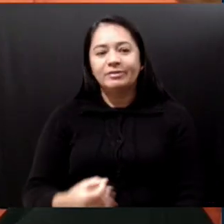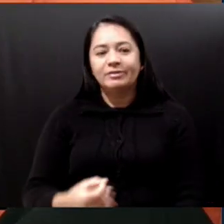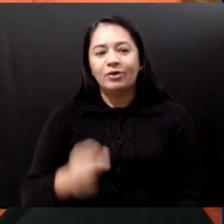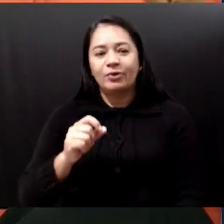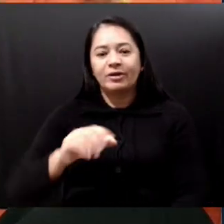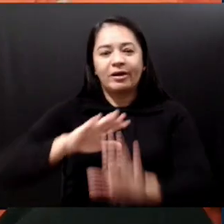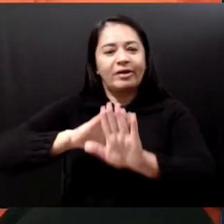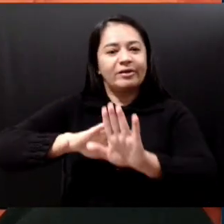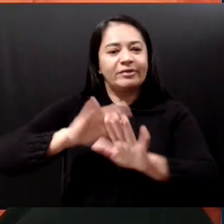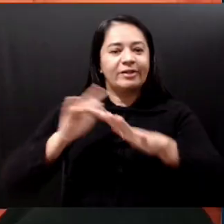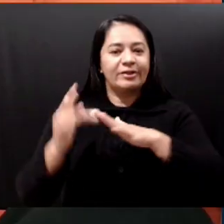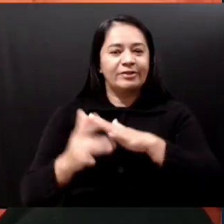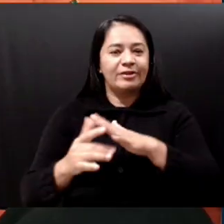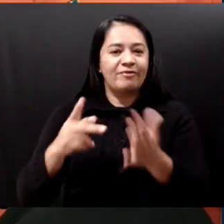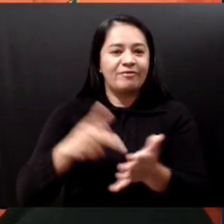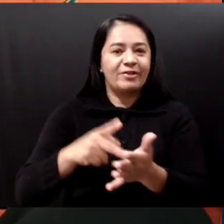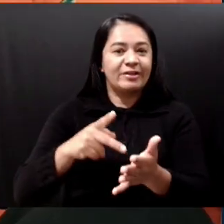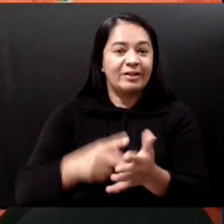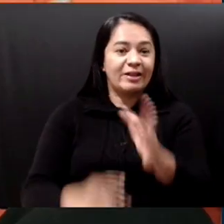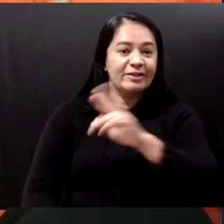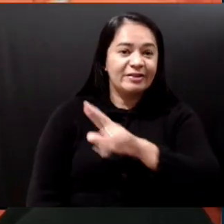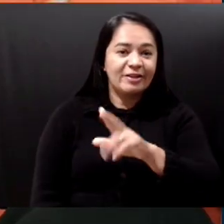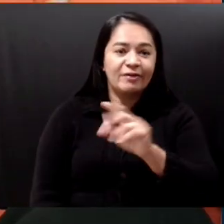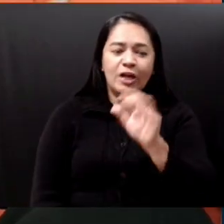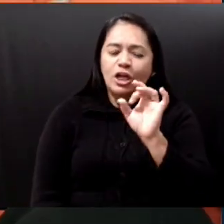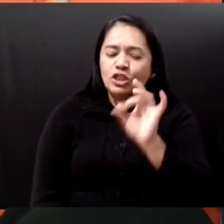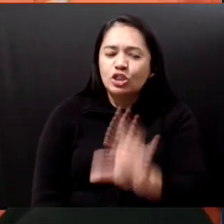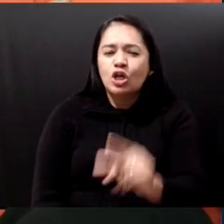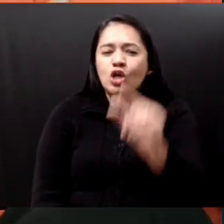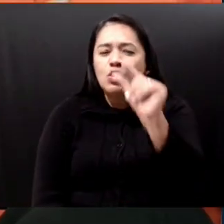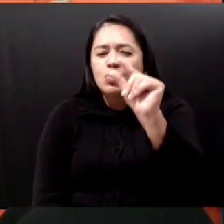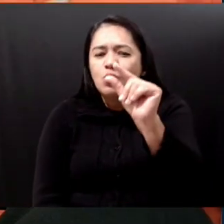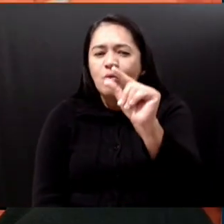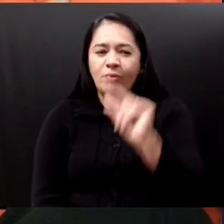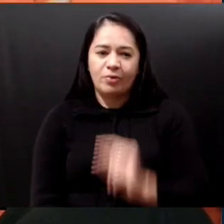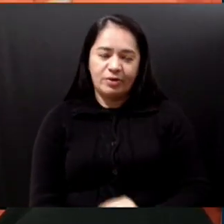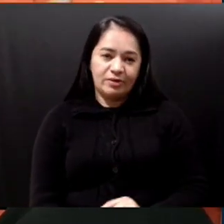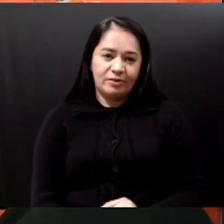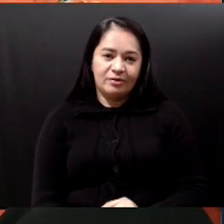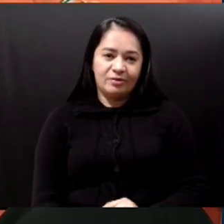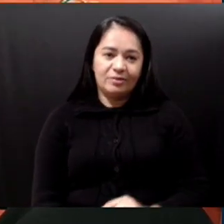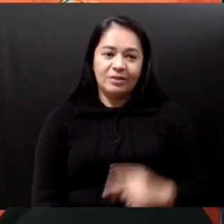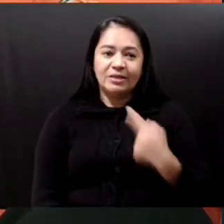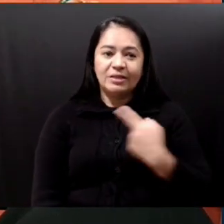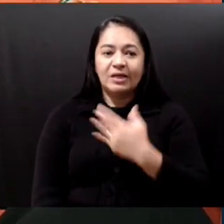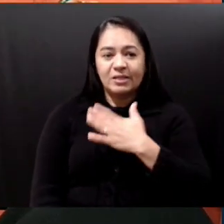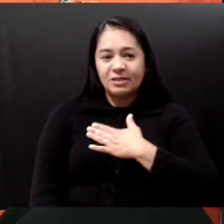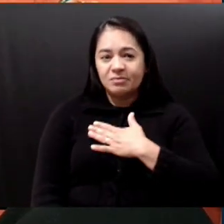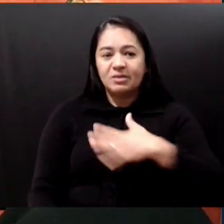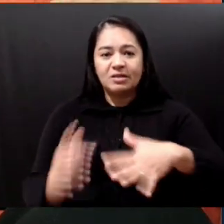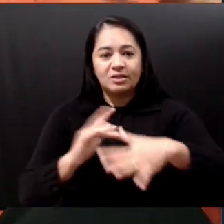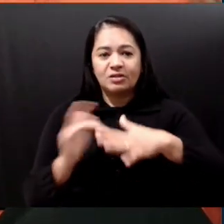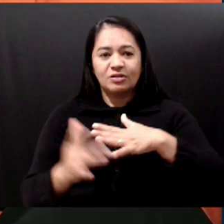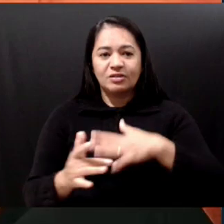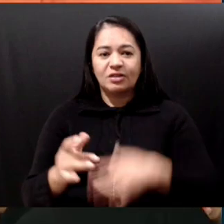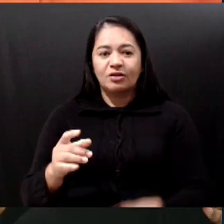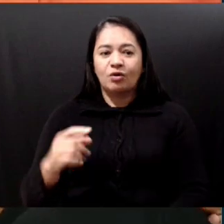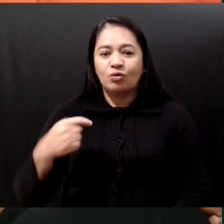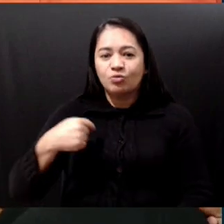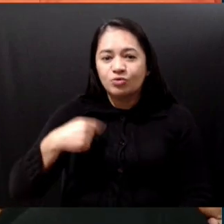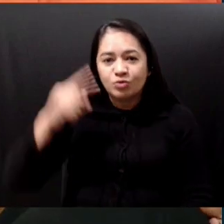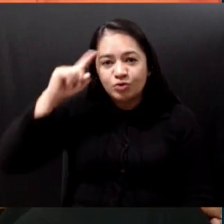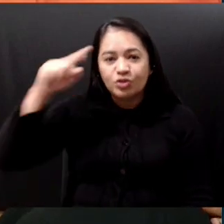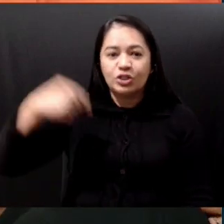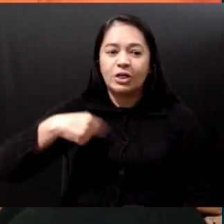verdade. É um pedacinho, é um frame da verdade. Inclusive nas minhas redes sociais também. Você não vê os dias que eu choro, que estresso com os meus